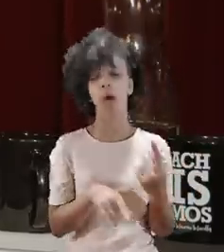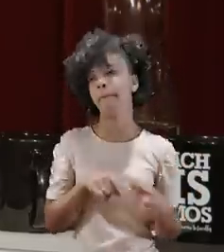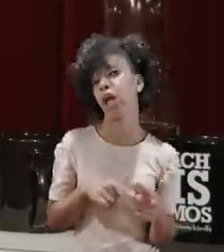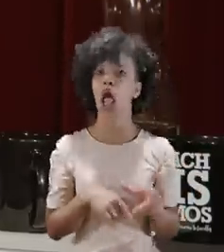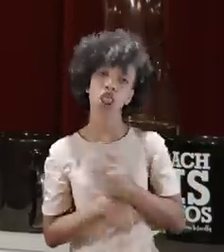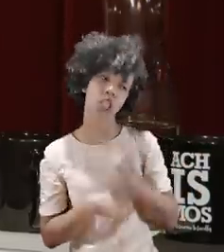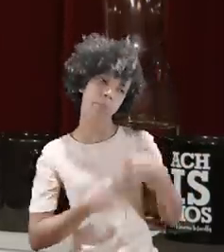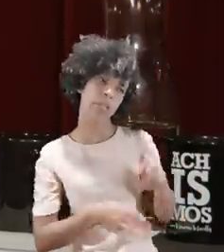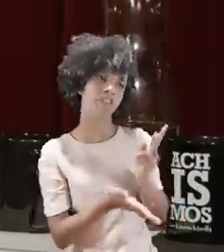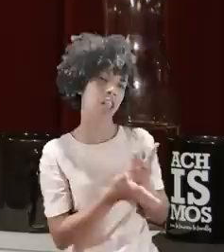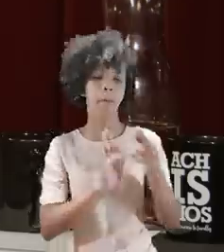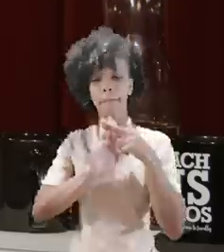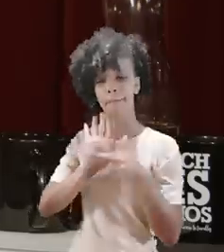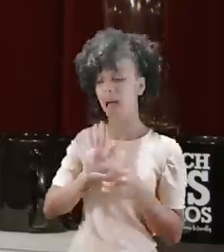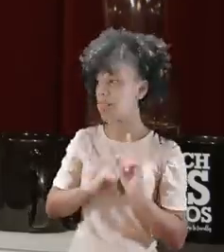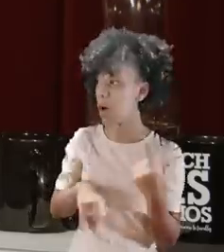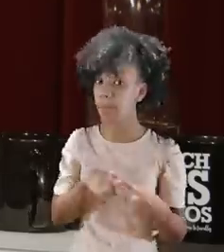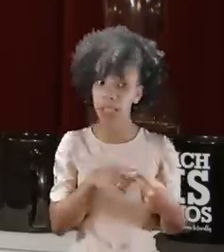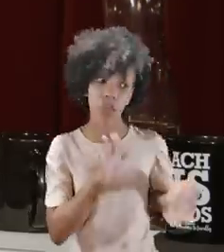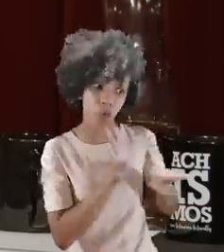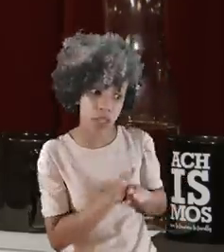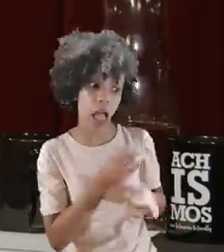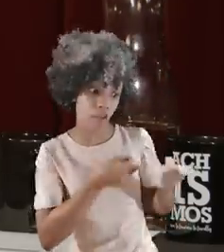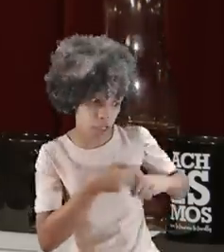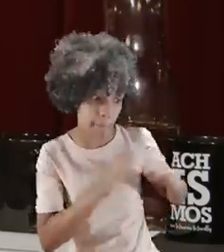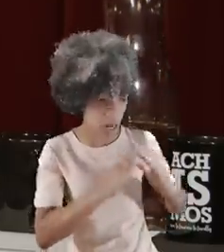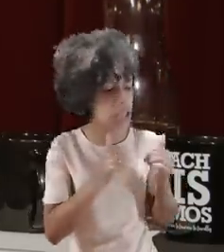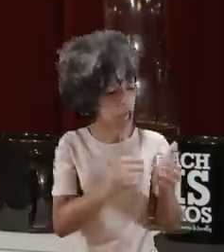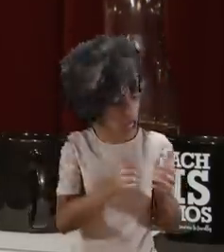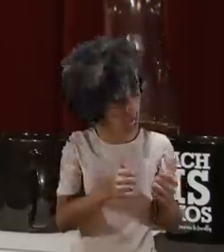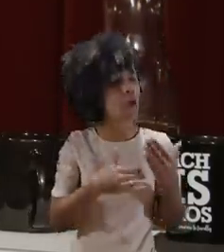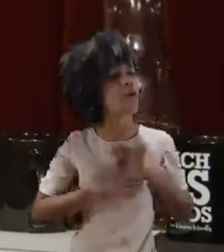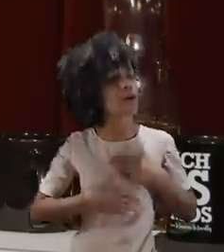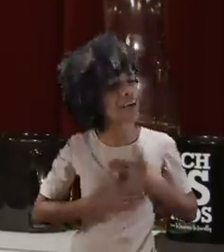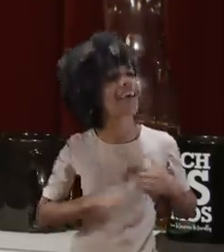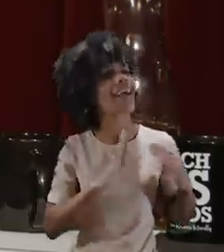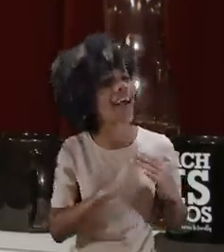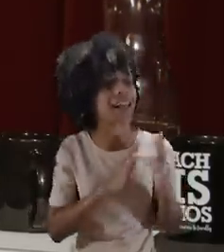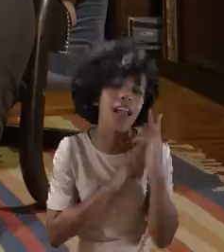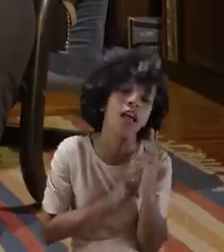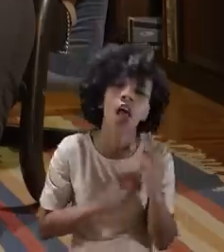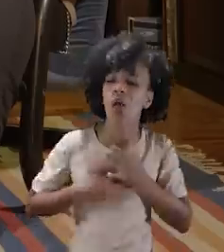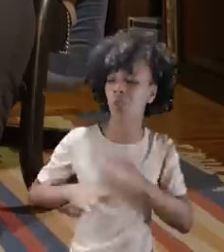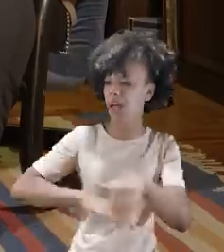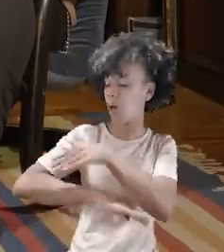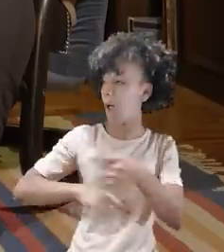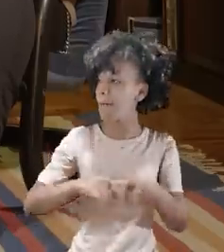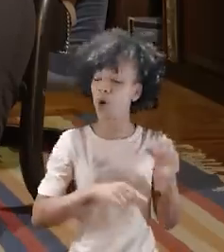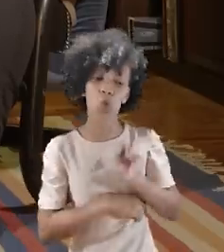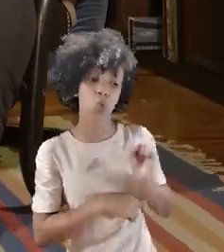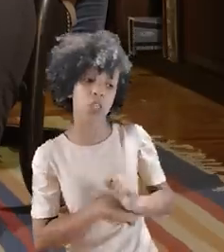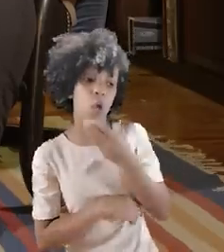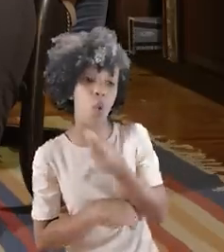nossa tem que fazer uma disciplina não mano quando você chegar em casa você olhar falar mano Tá legal né eu quero ficar em casa vou dormir o porquê que o